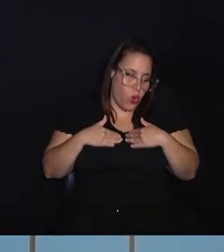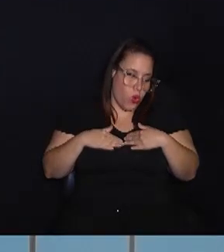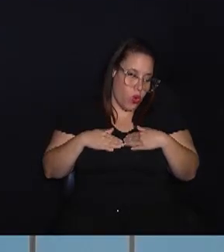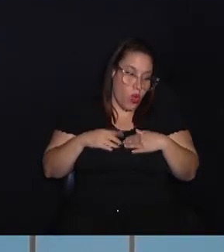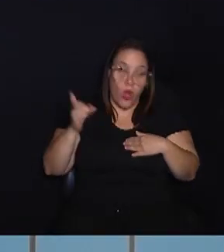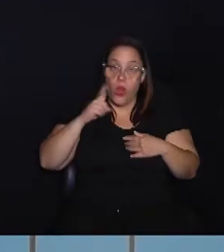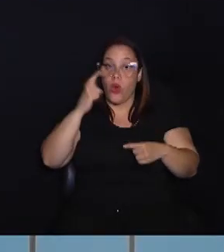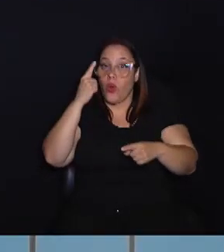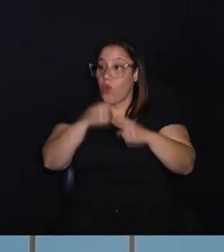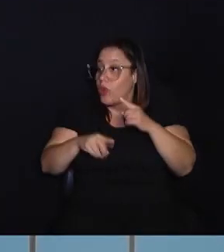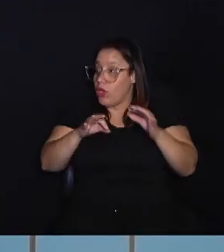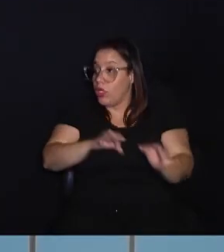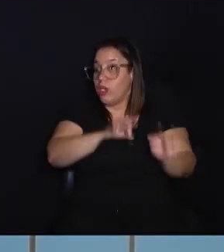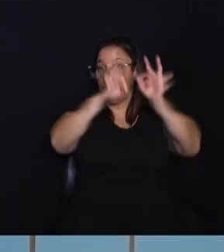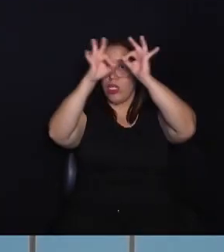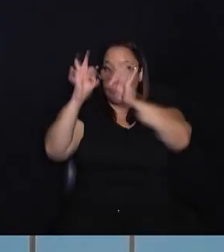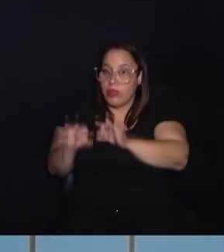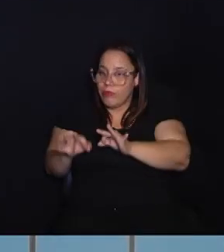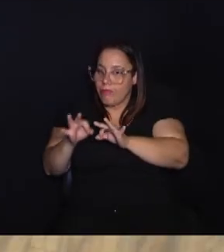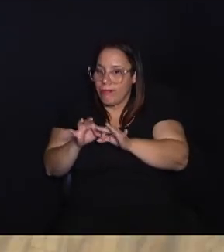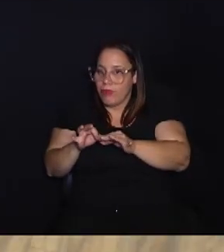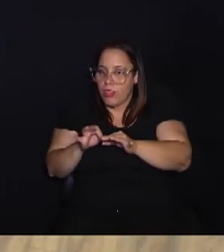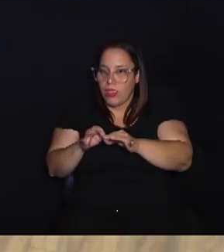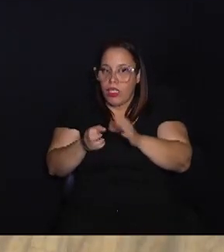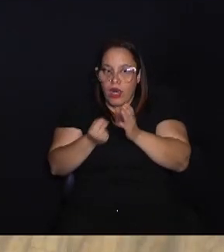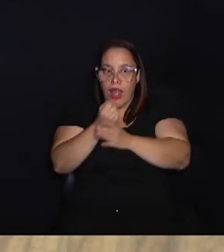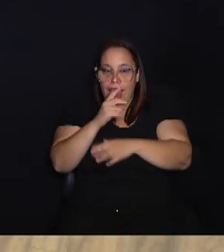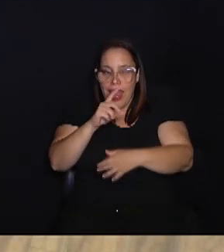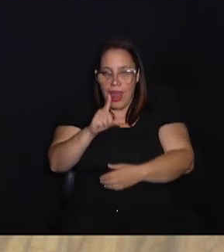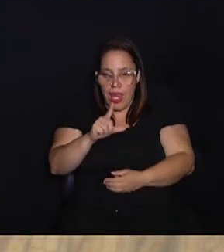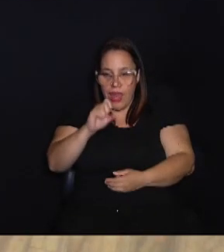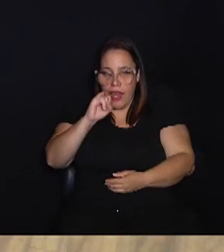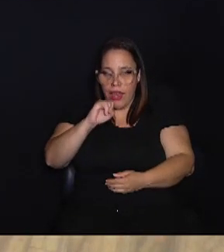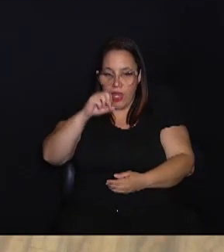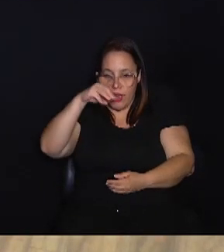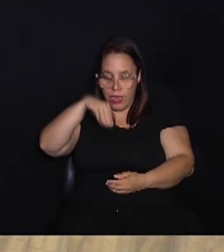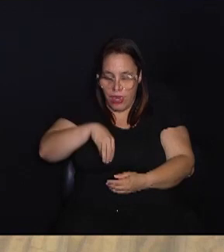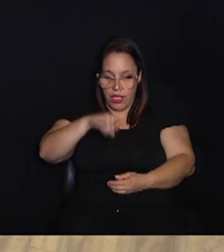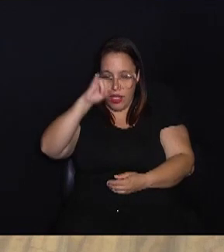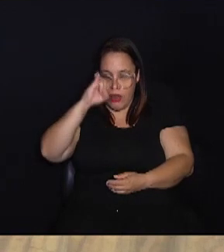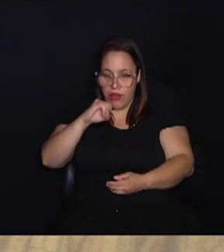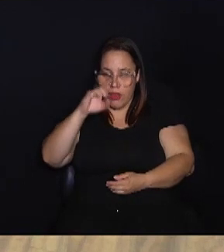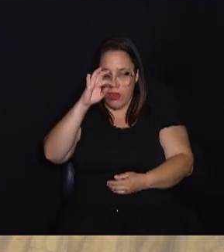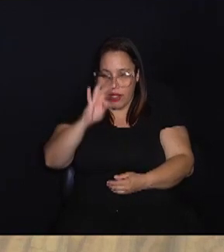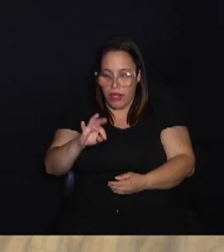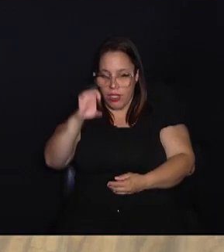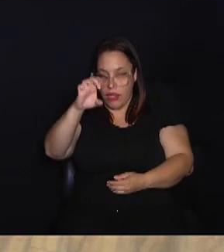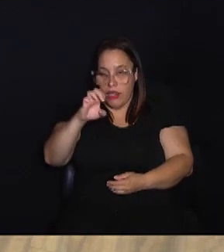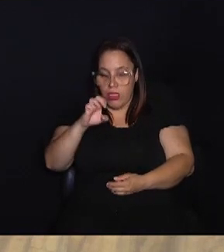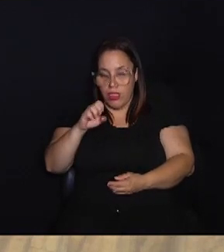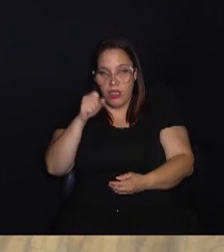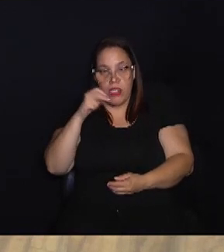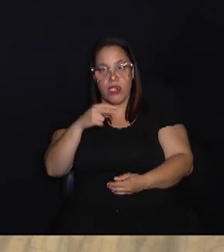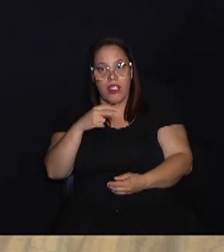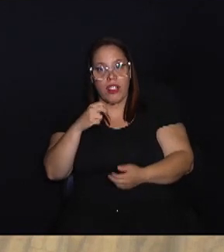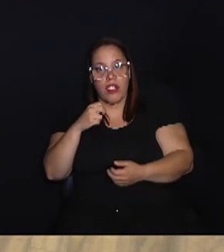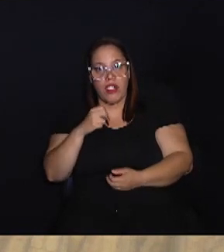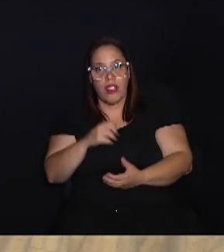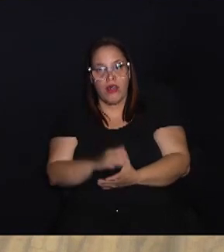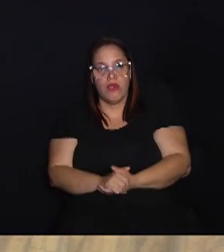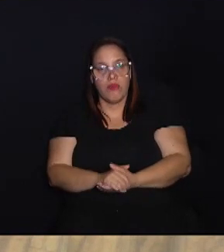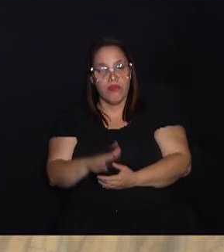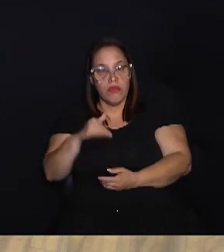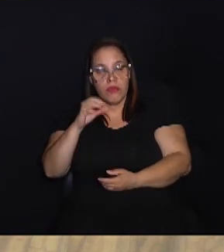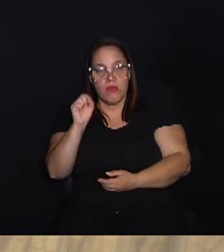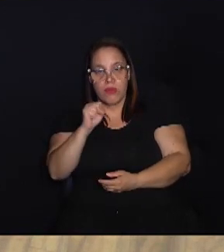proibir para quem está nos acompanhando, mas é criar um limite. Criar um limite. Por exemplo, você não pode trabalhar mais do que 8 horas. Se você trabalhar mais